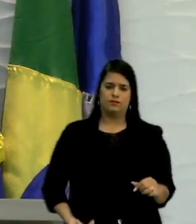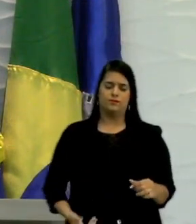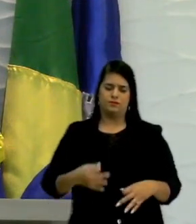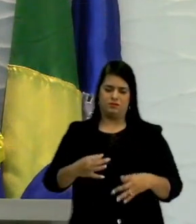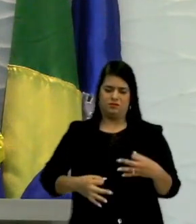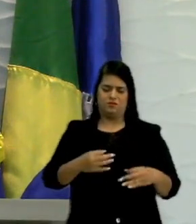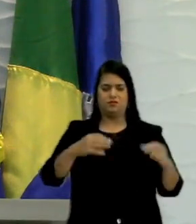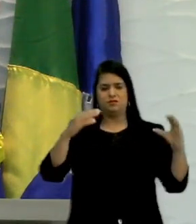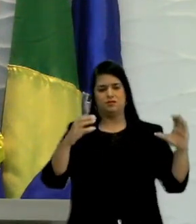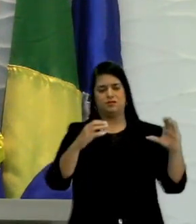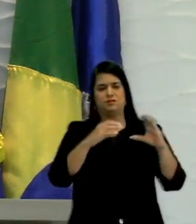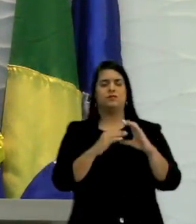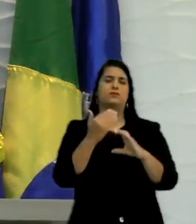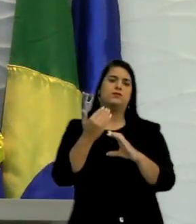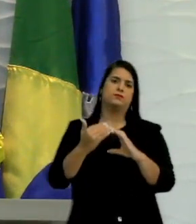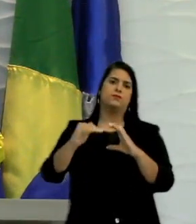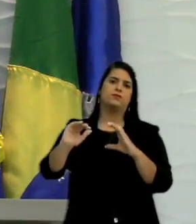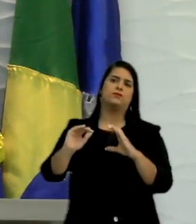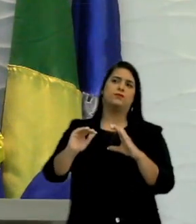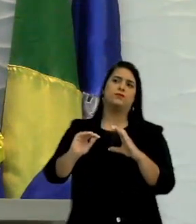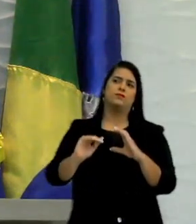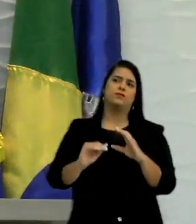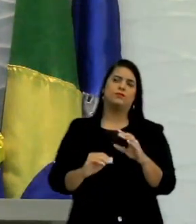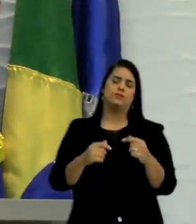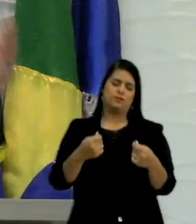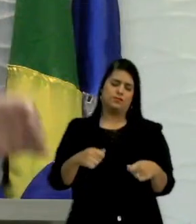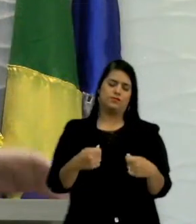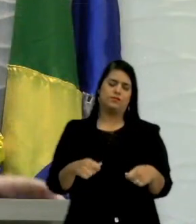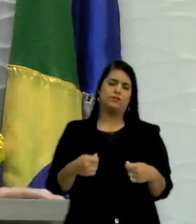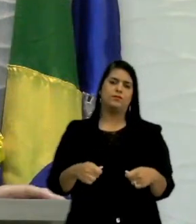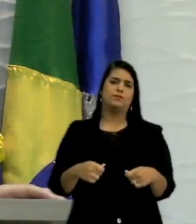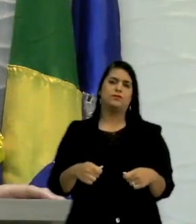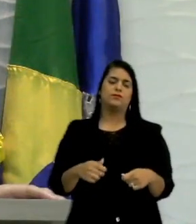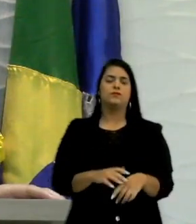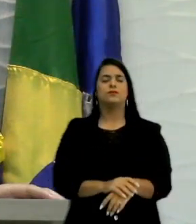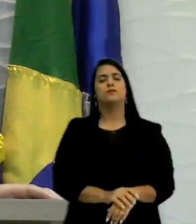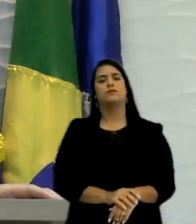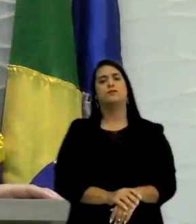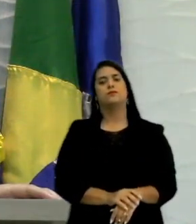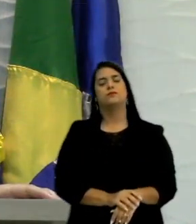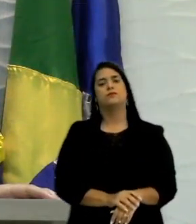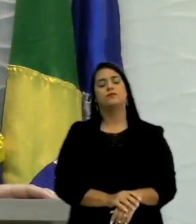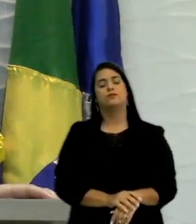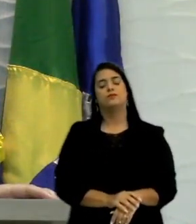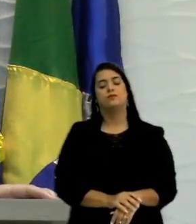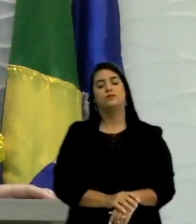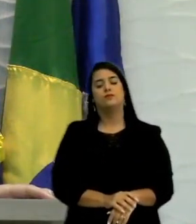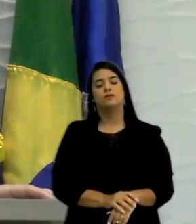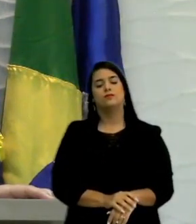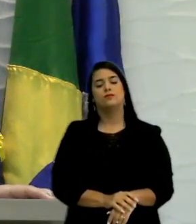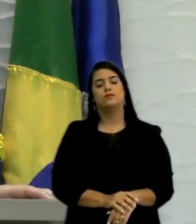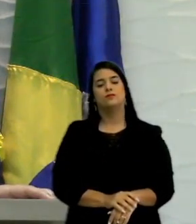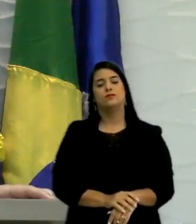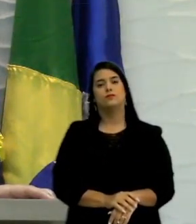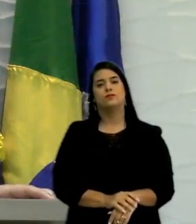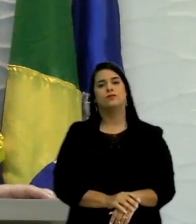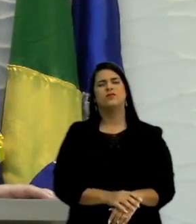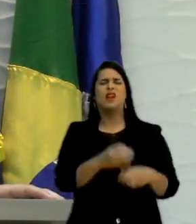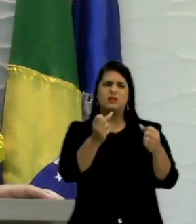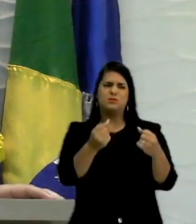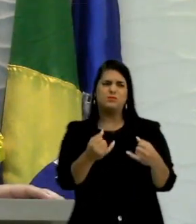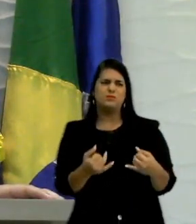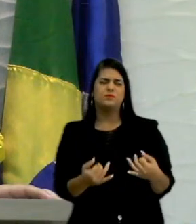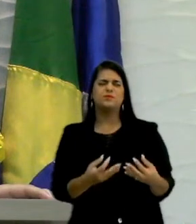pudéssemos encaminhar as demandas necessárias para fazermos, né, colocarmos os pontos nos is do que a